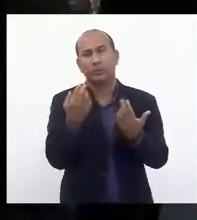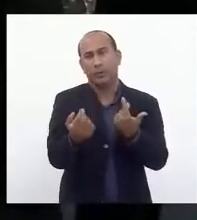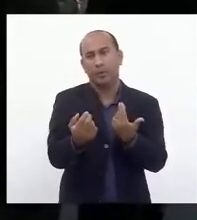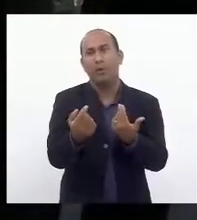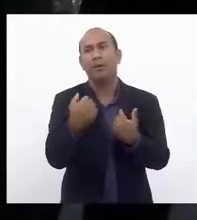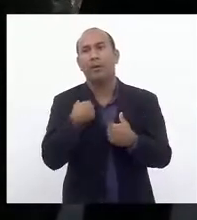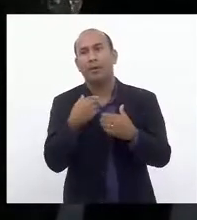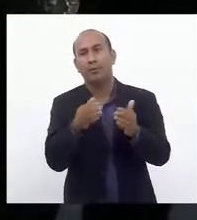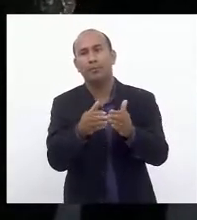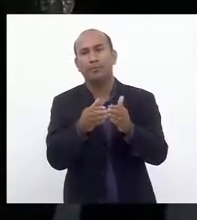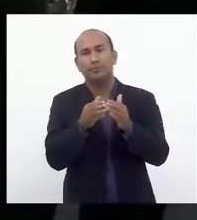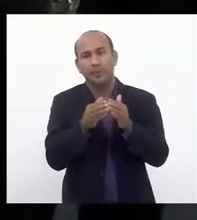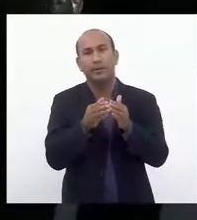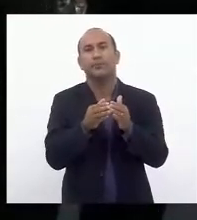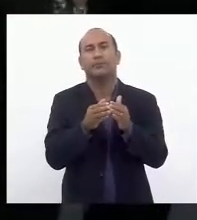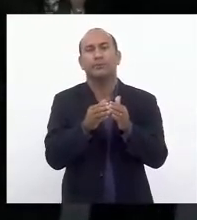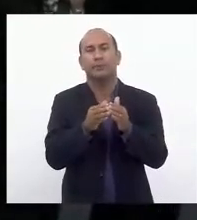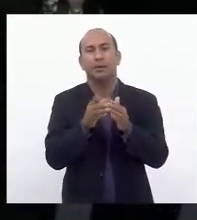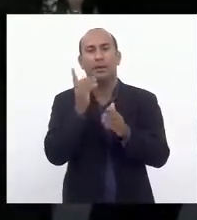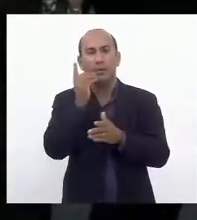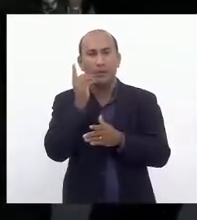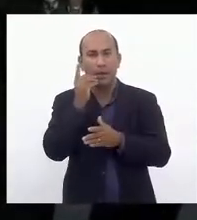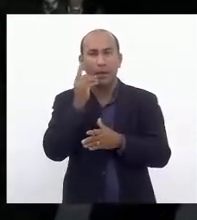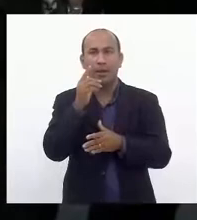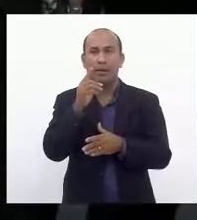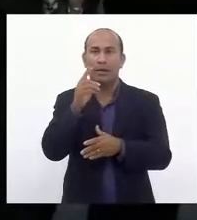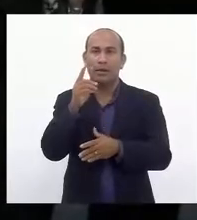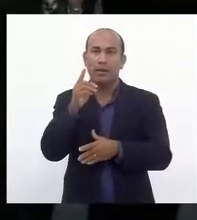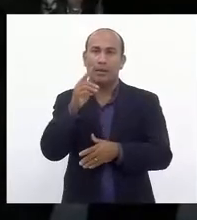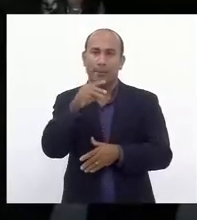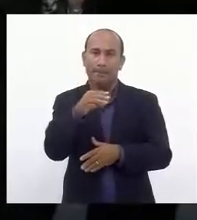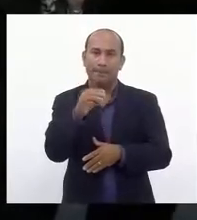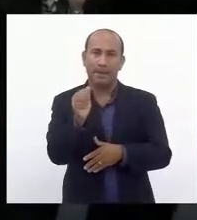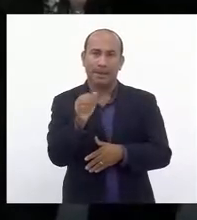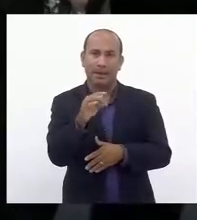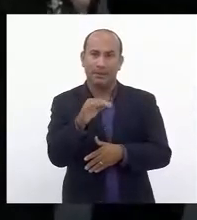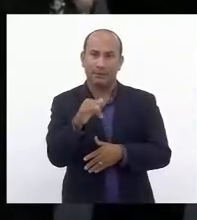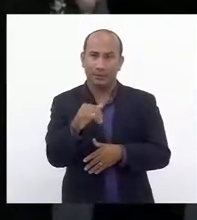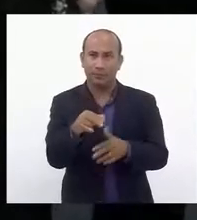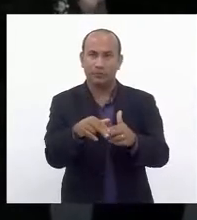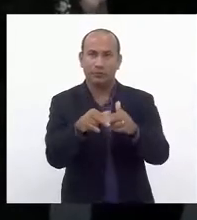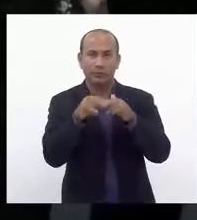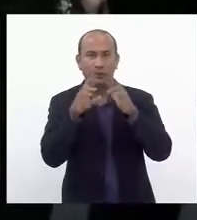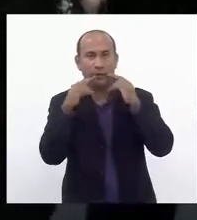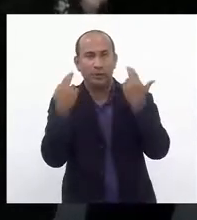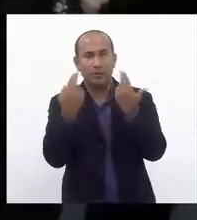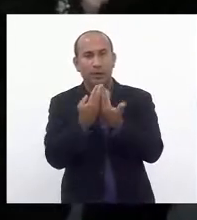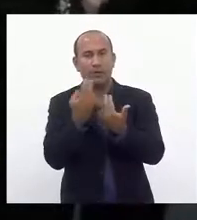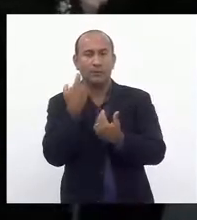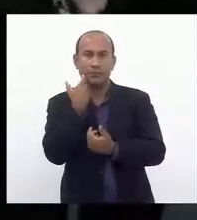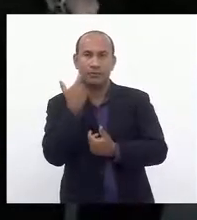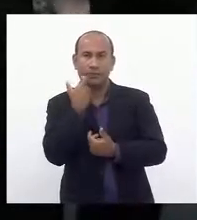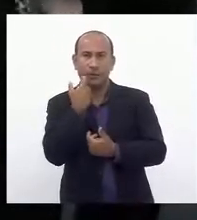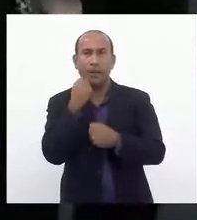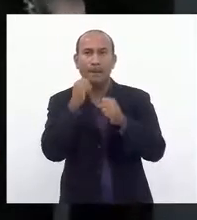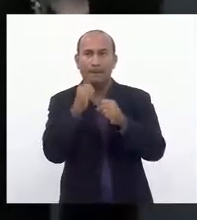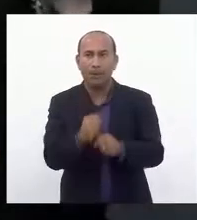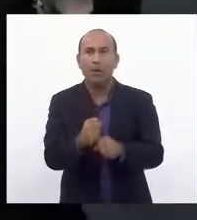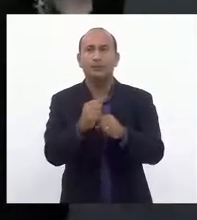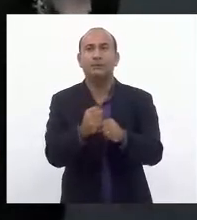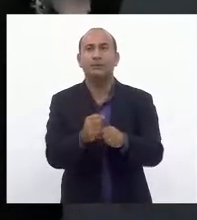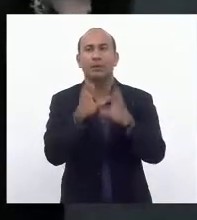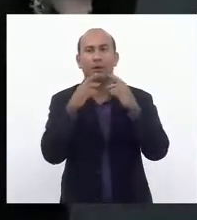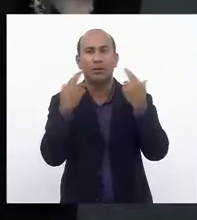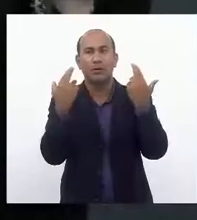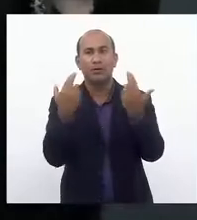eu faço aqui minhas as palavras da deputada Marta Rocha, no sentido de que essa audiência da sexta-feira possa ser uma